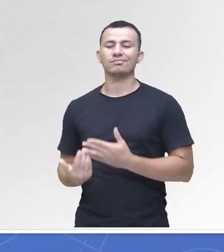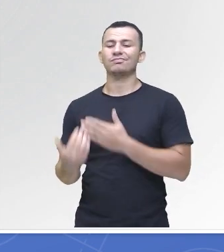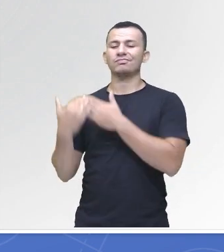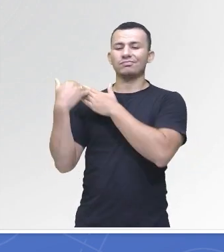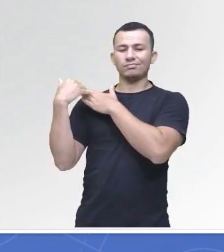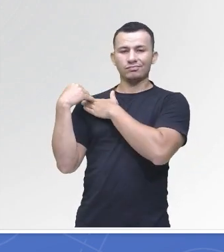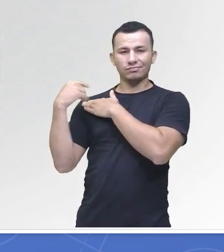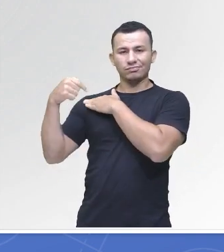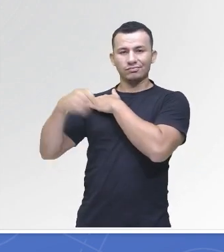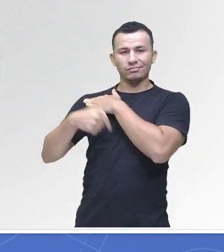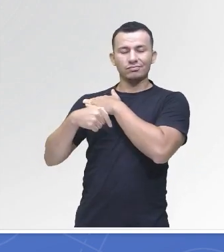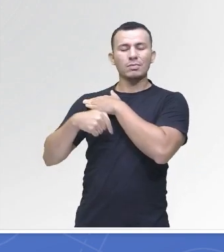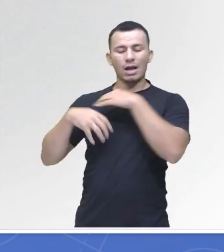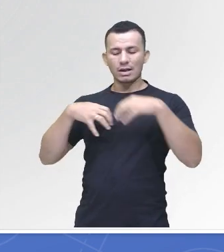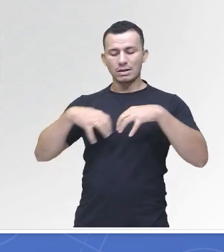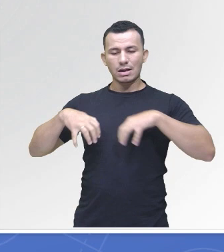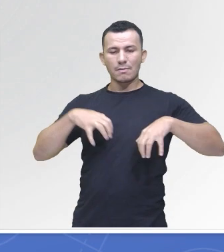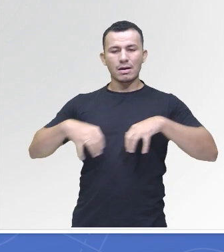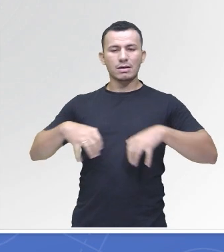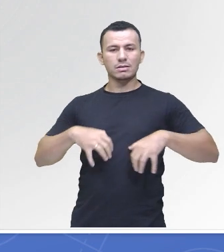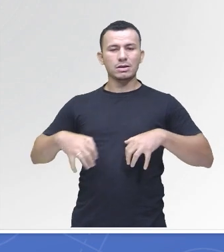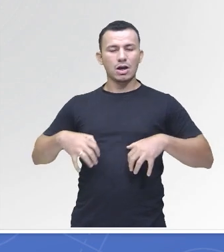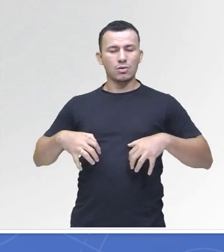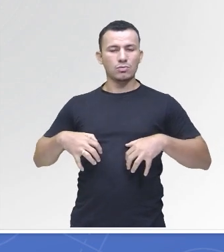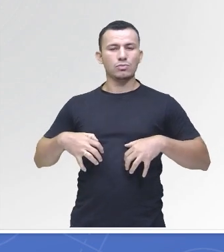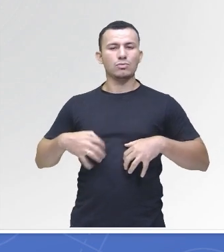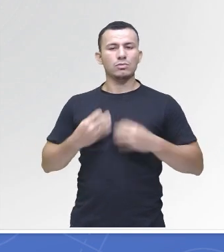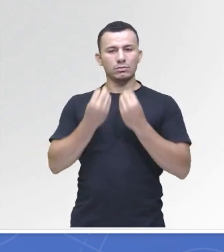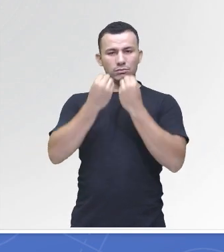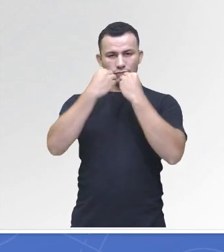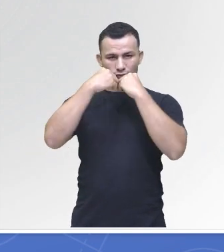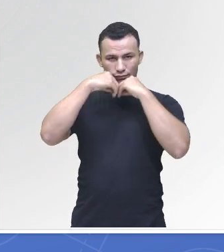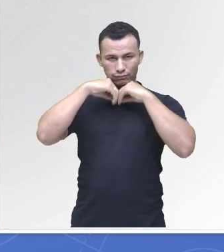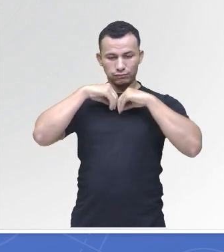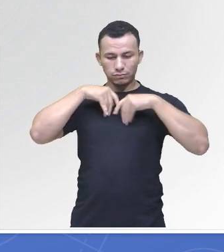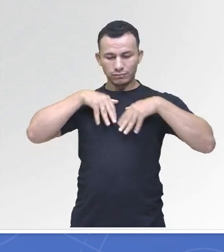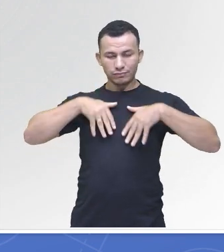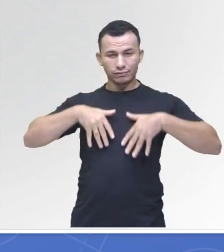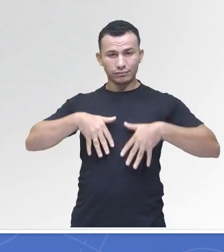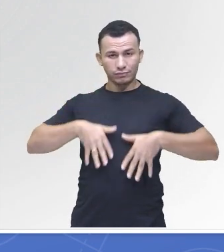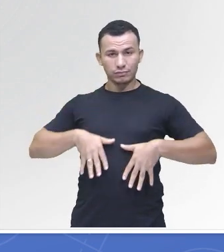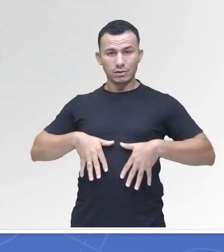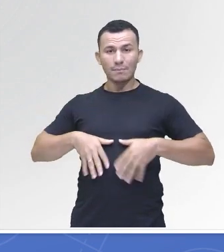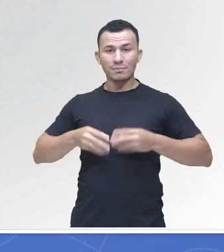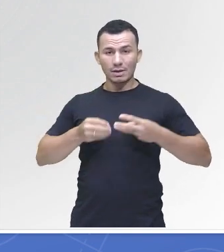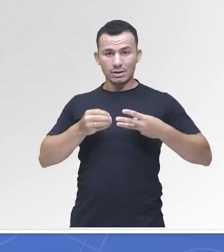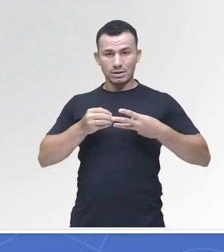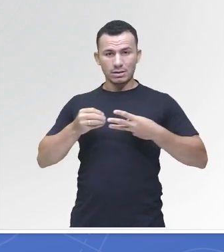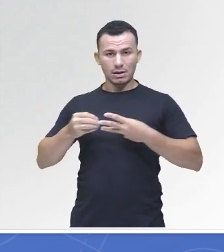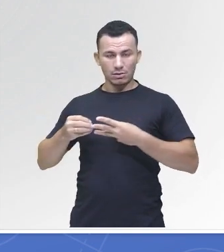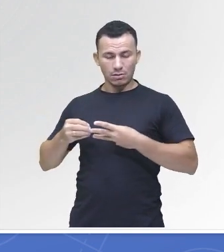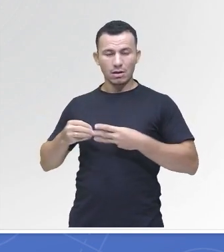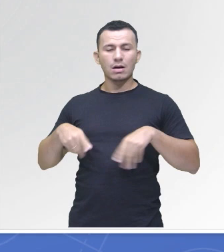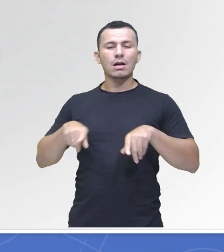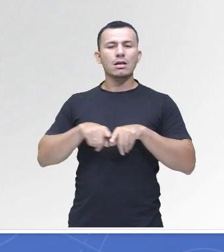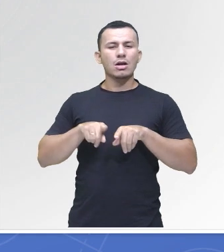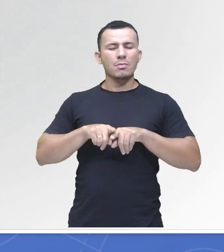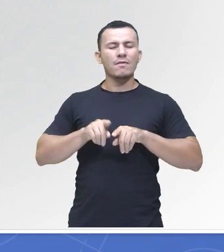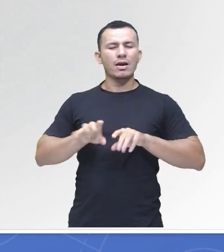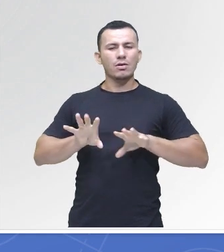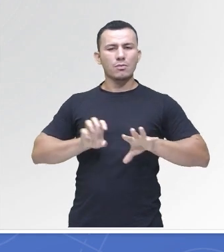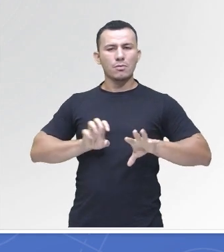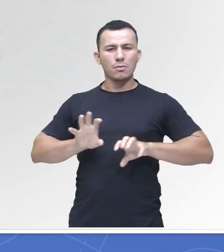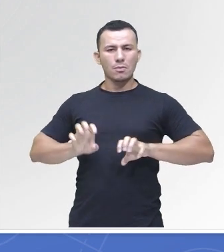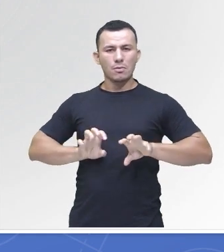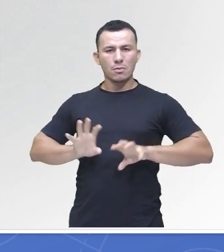responsáveis pela distribuição de nutrientes para as nossas células e também ele vai coletar ali